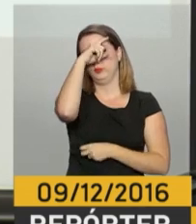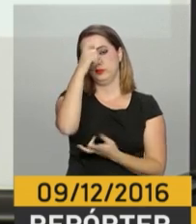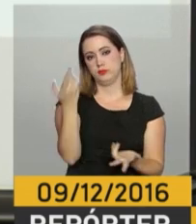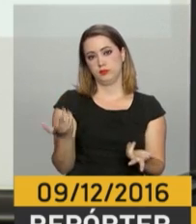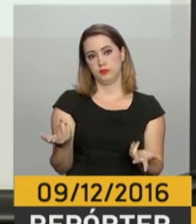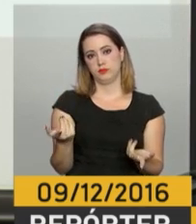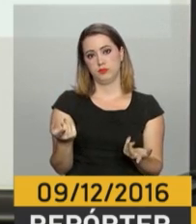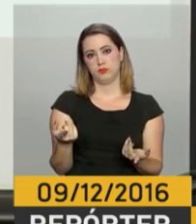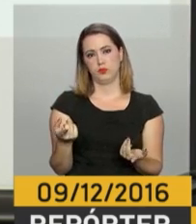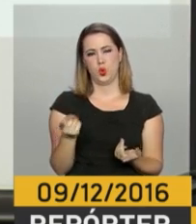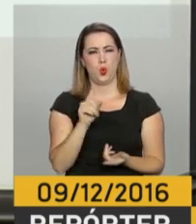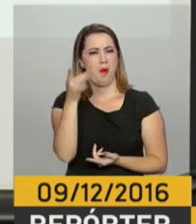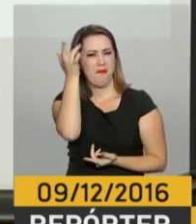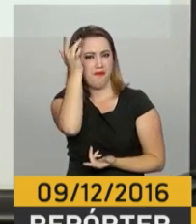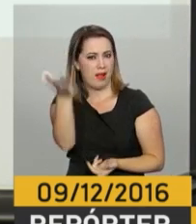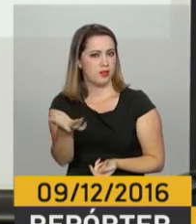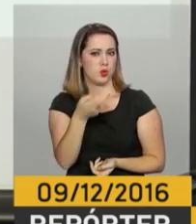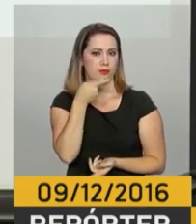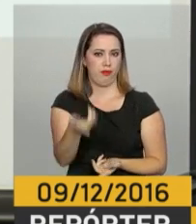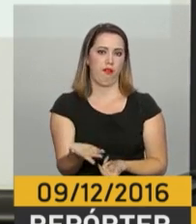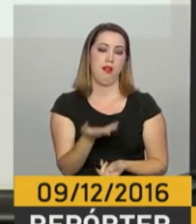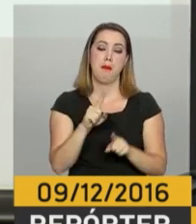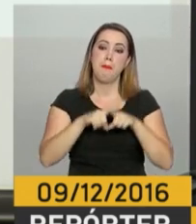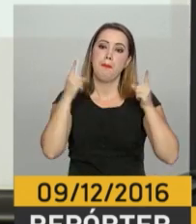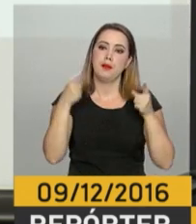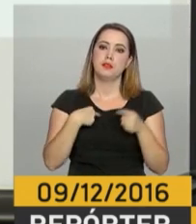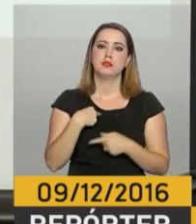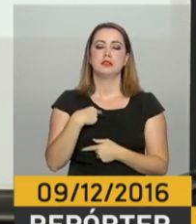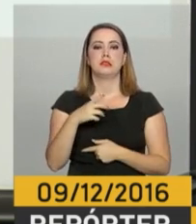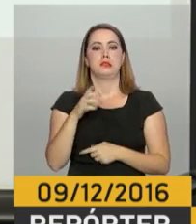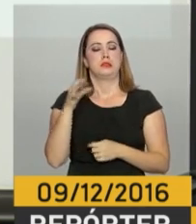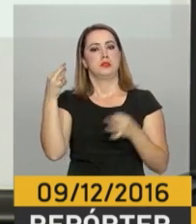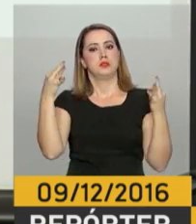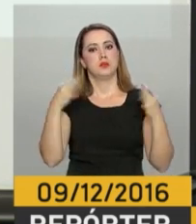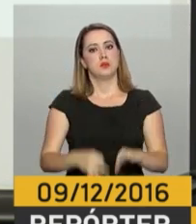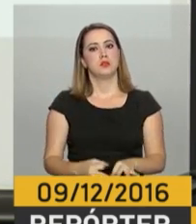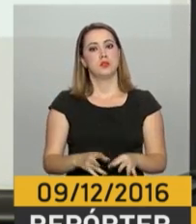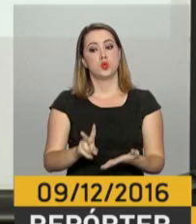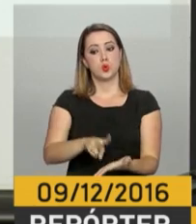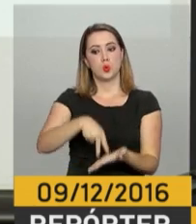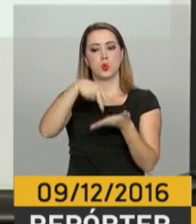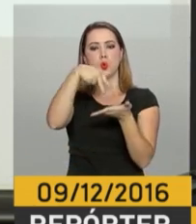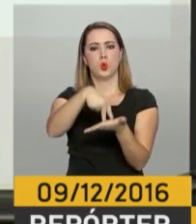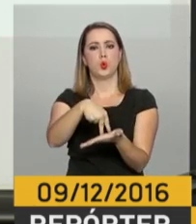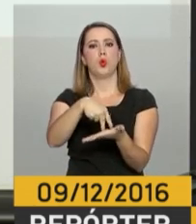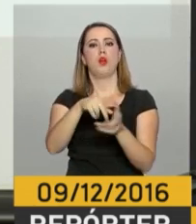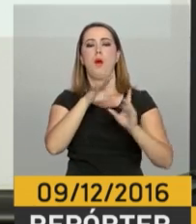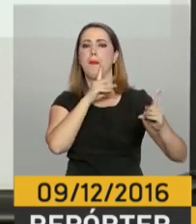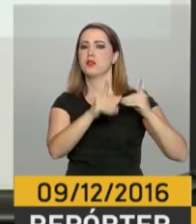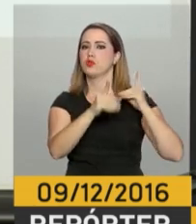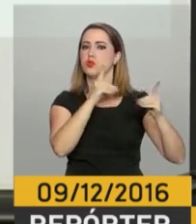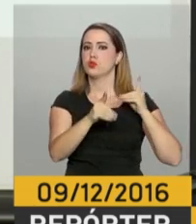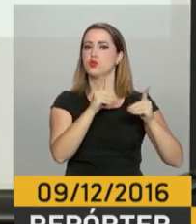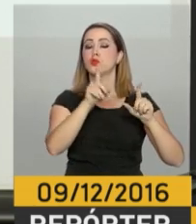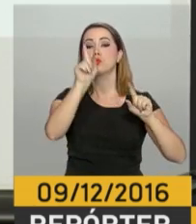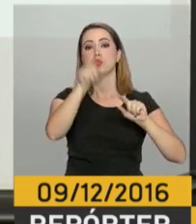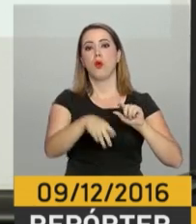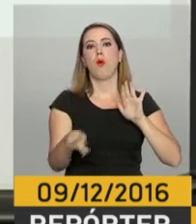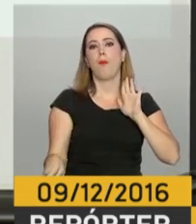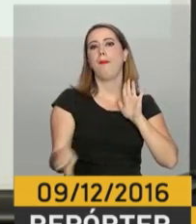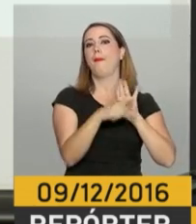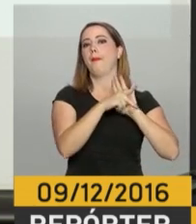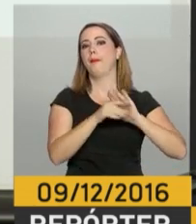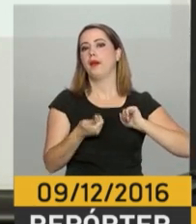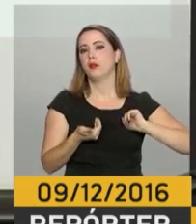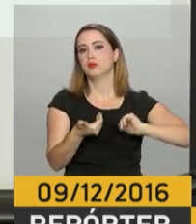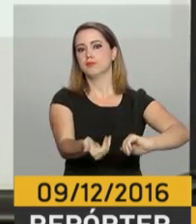fácil, mas eu tenho certeza que o palco próprio para discutir a reforma da Previdência é o Congresso Nacional.